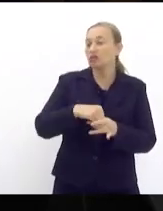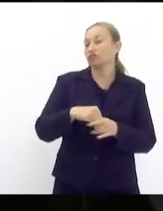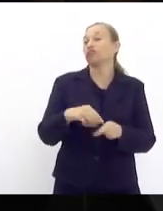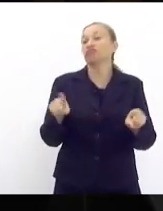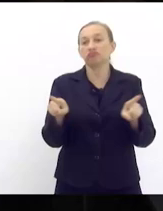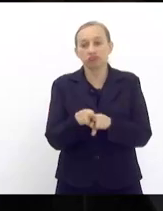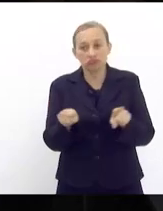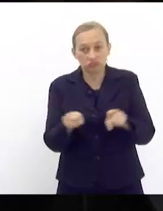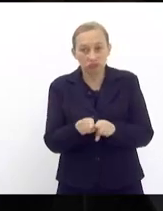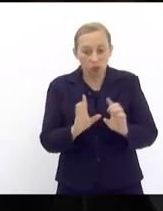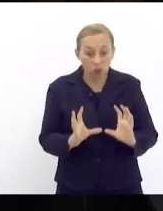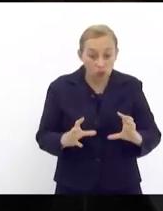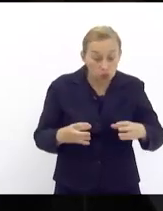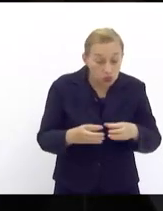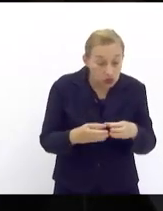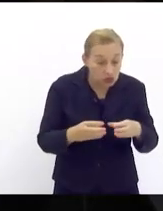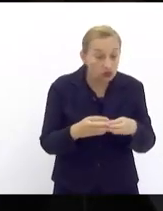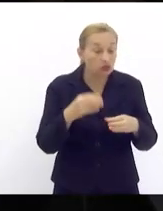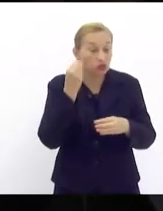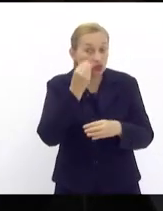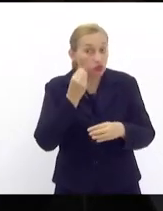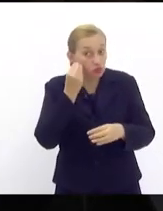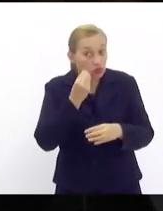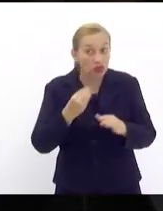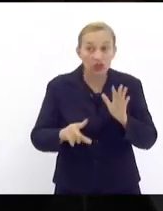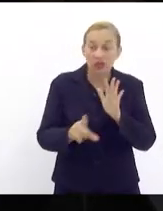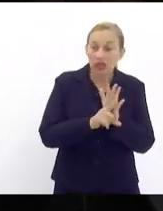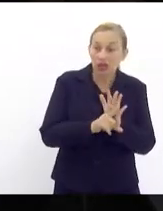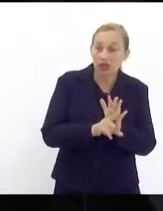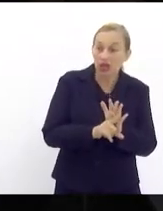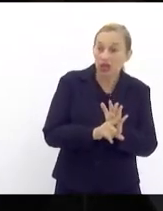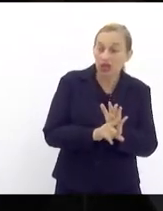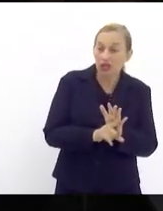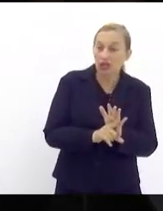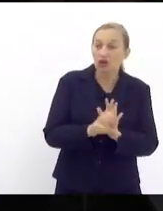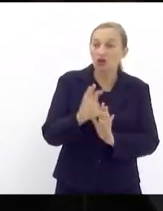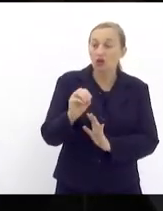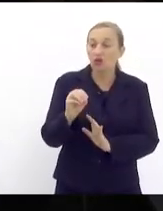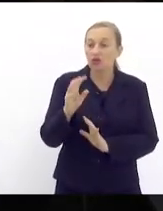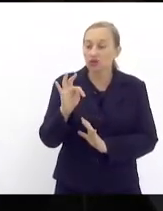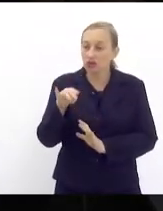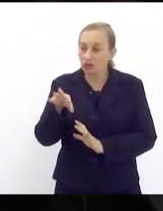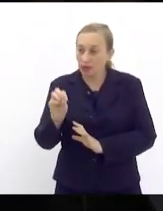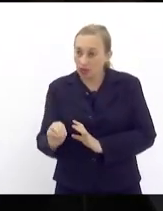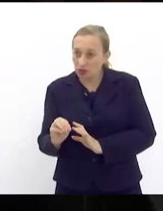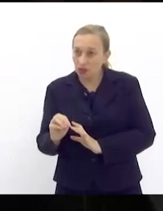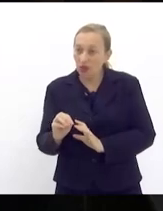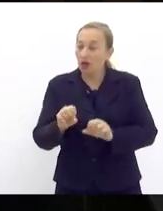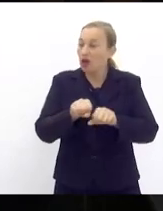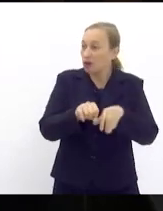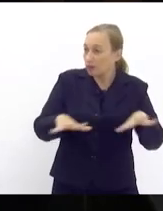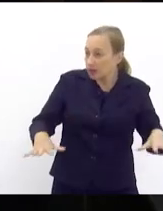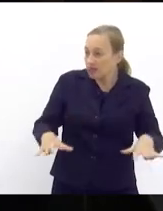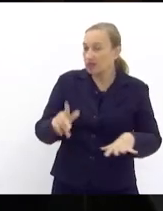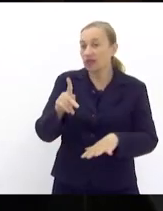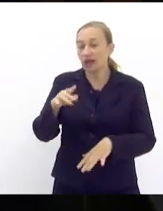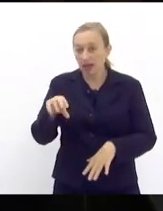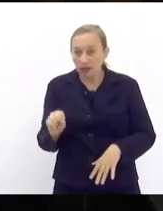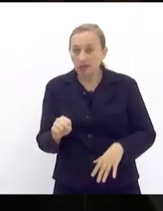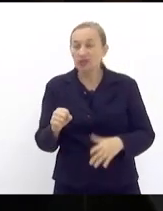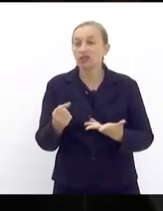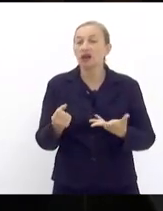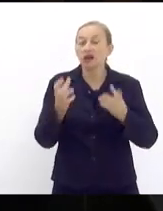os centros de convivência nessa lei do confinamento ampliando esse sentido da raps que garante